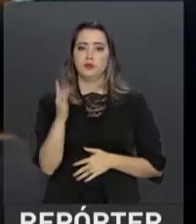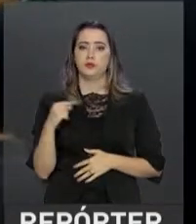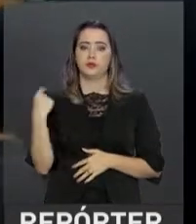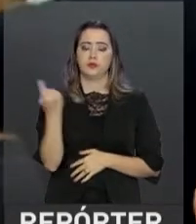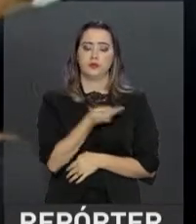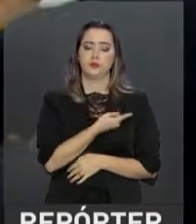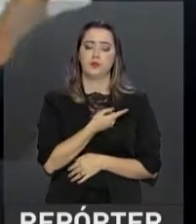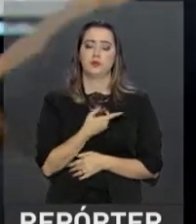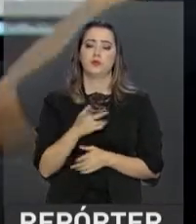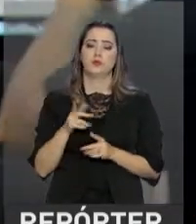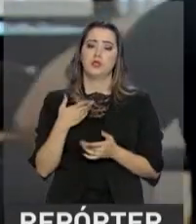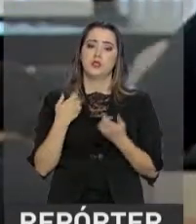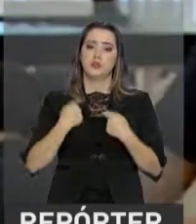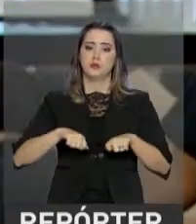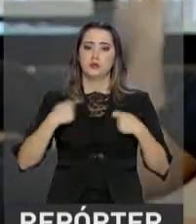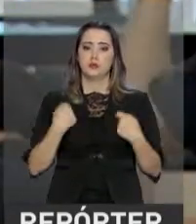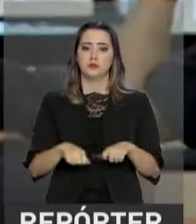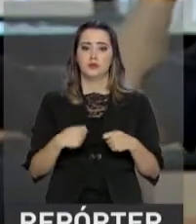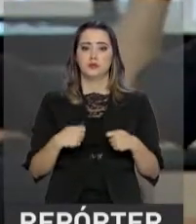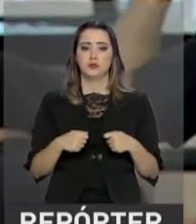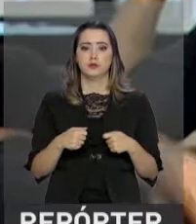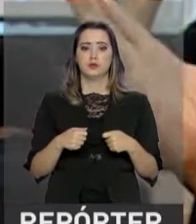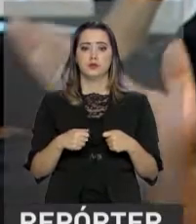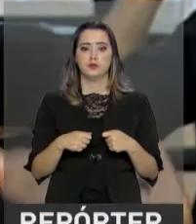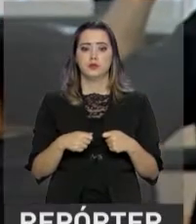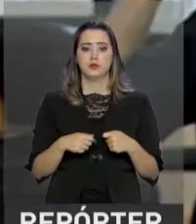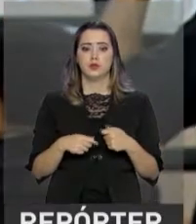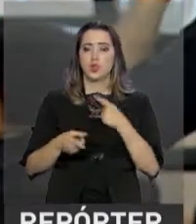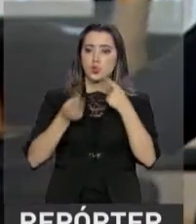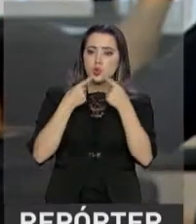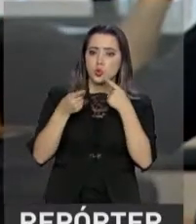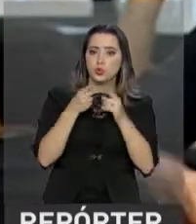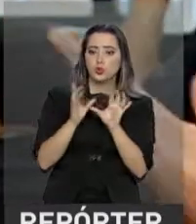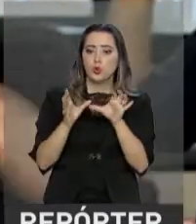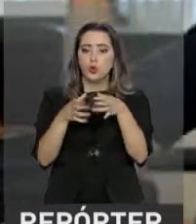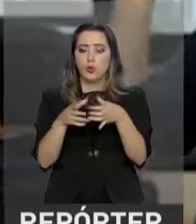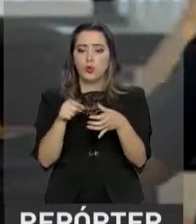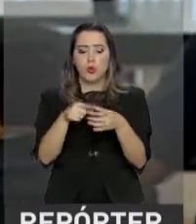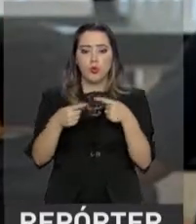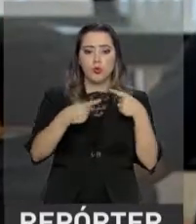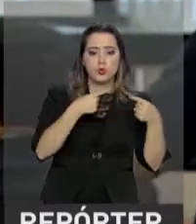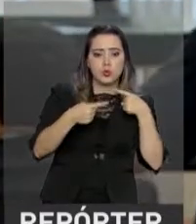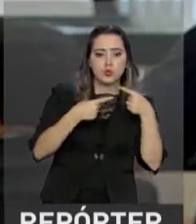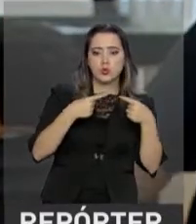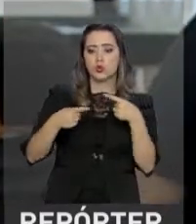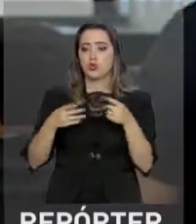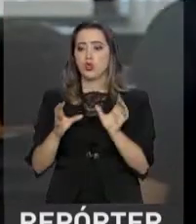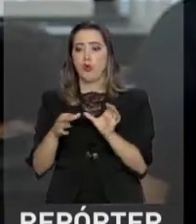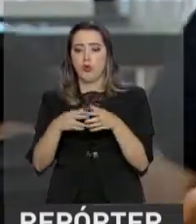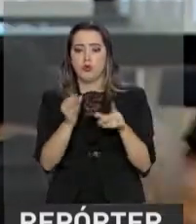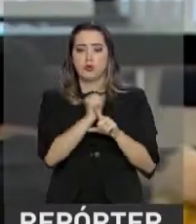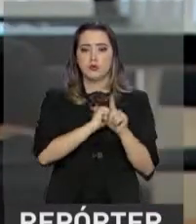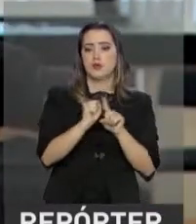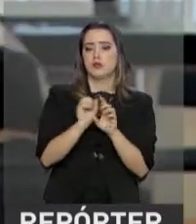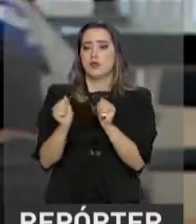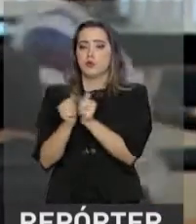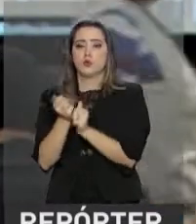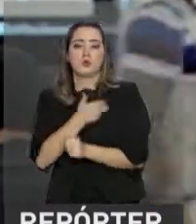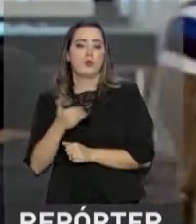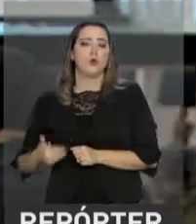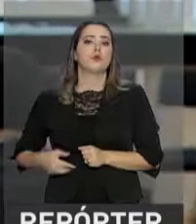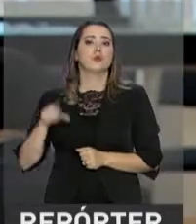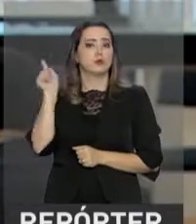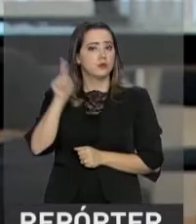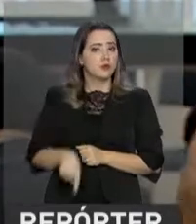gente resolveu, né, rediscutir isso, sociedade civil e governo, para justamente ser